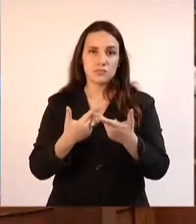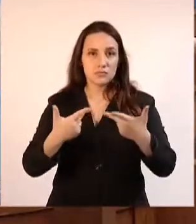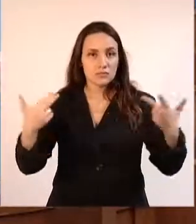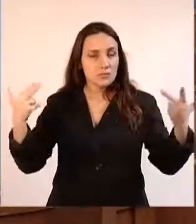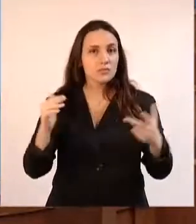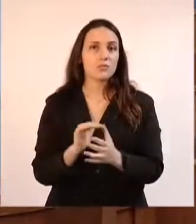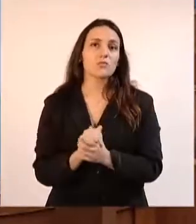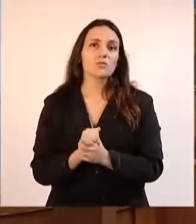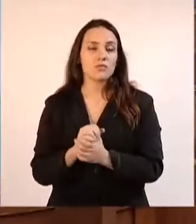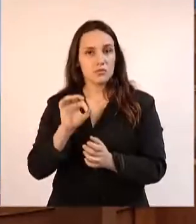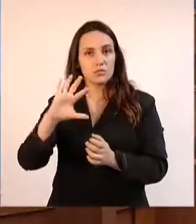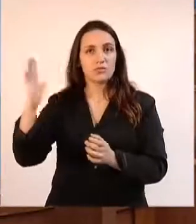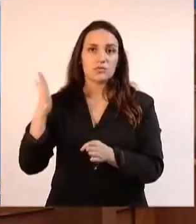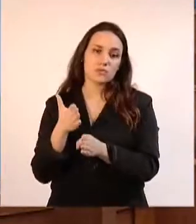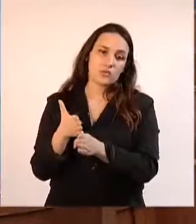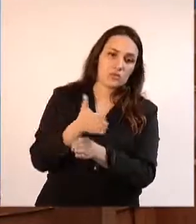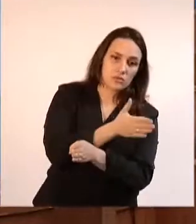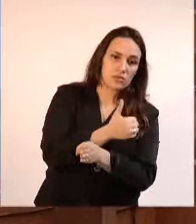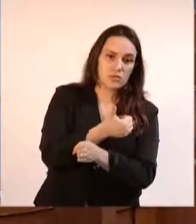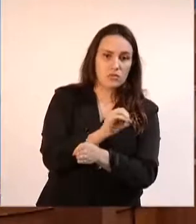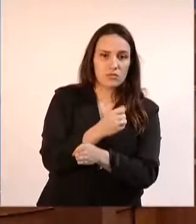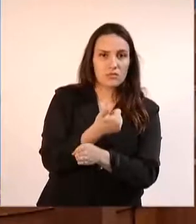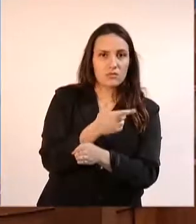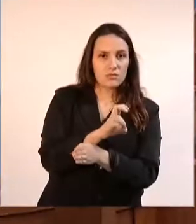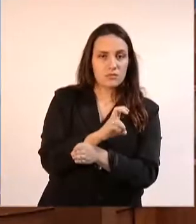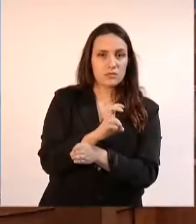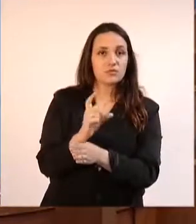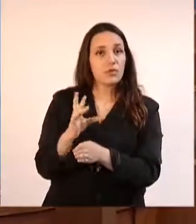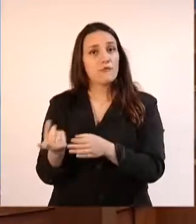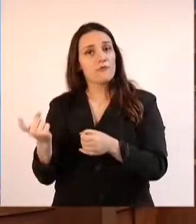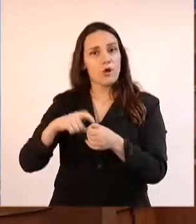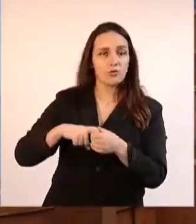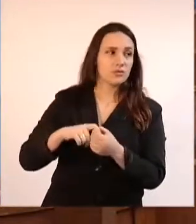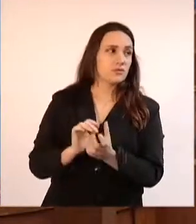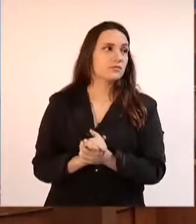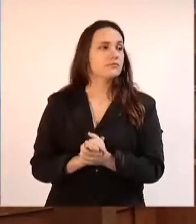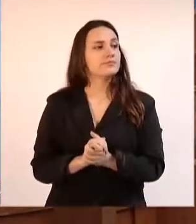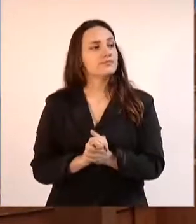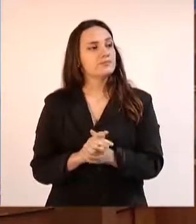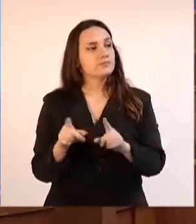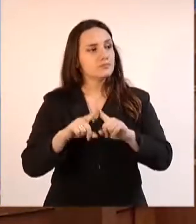mudando absolutamente nada. Mas segue aqui a